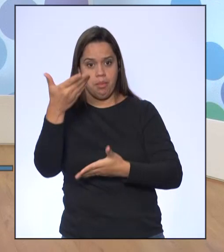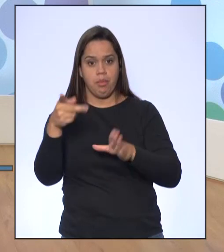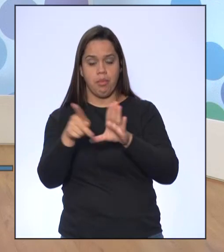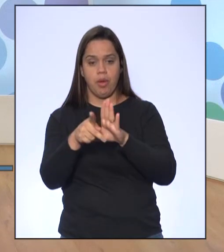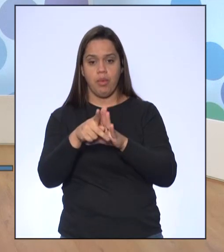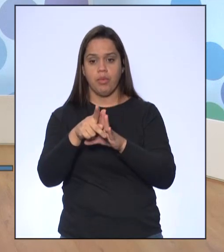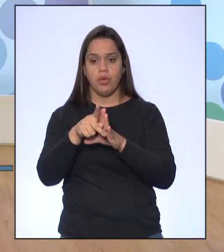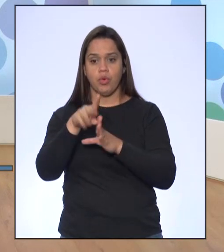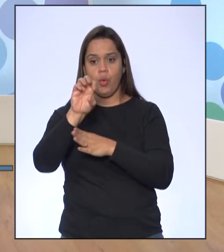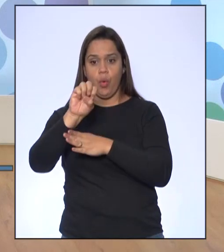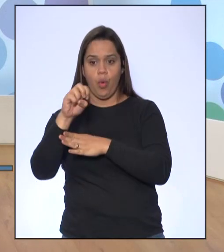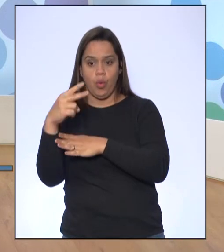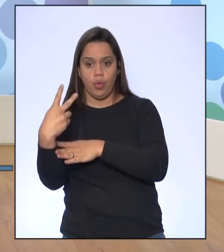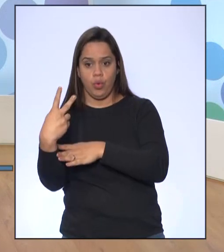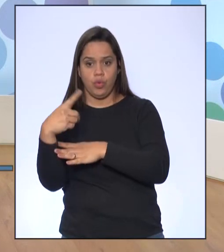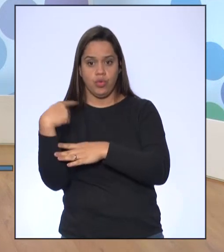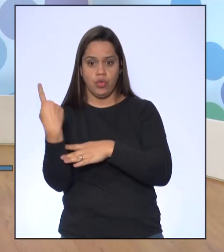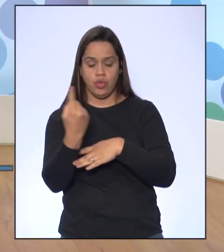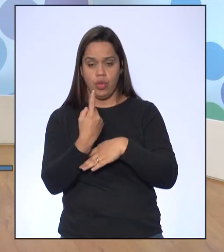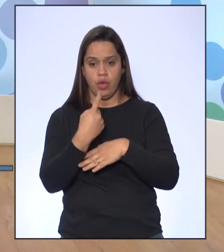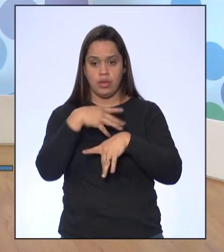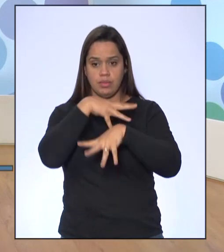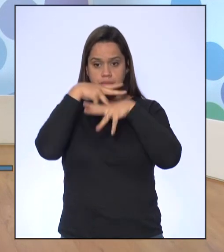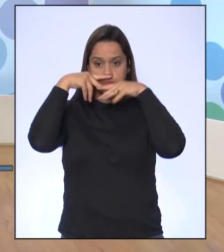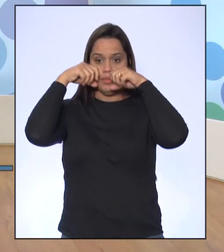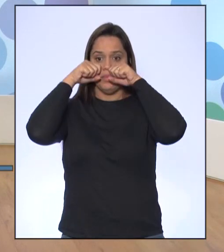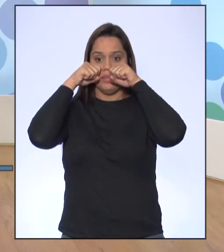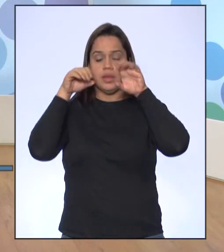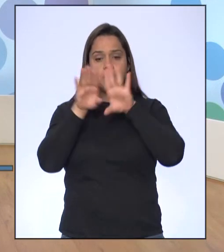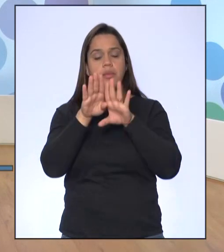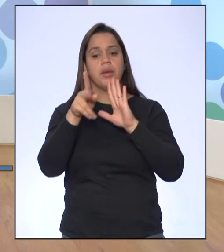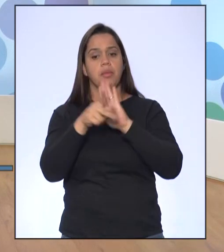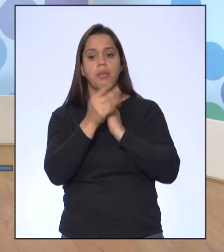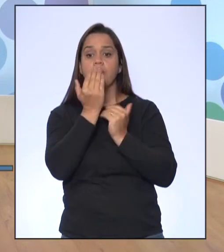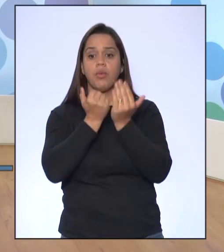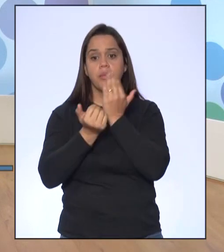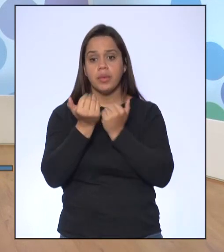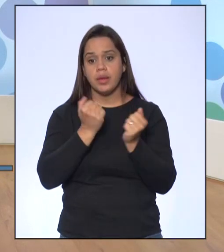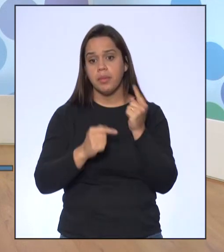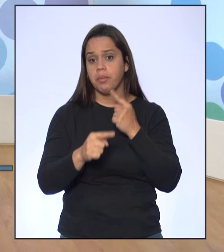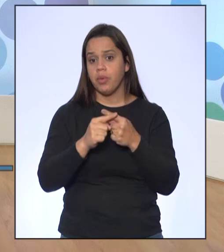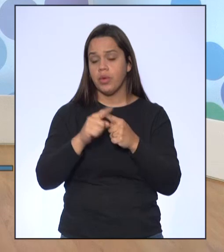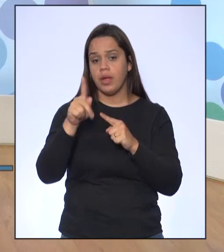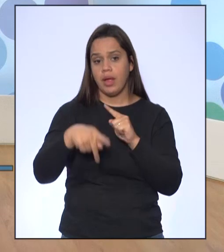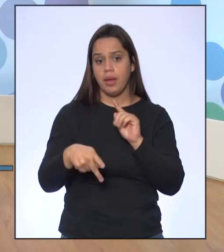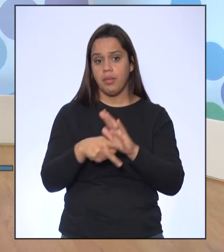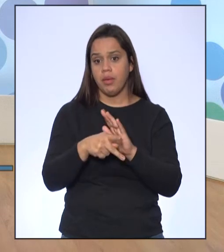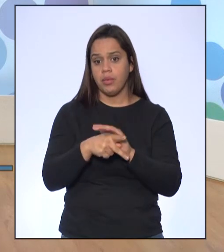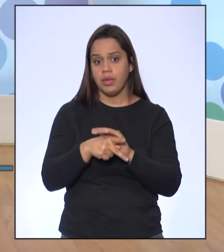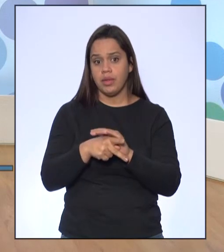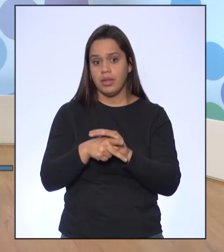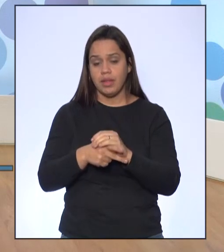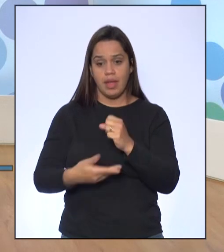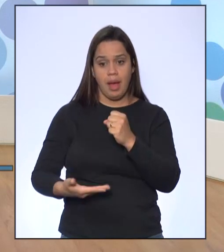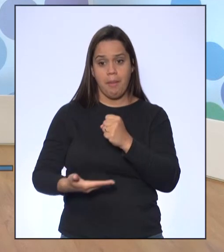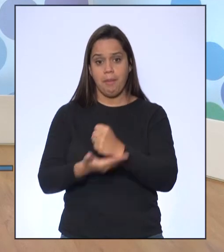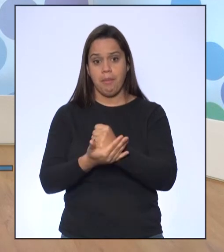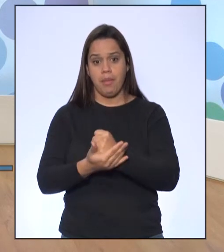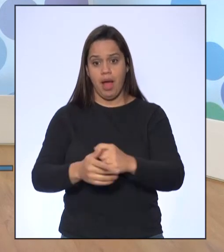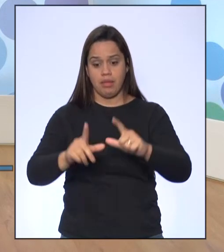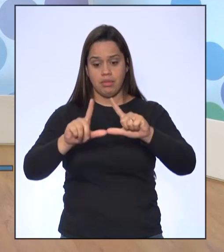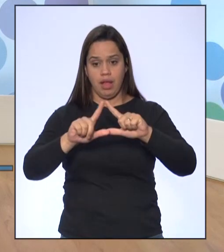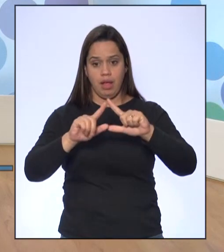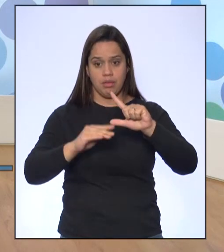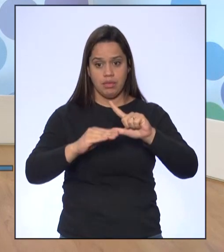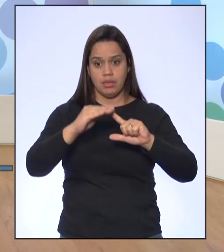nós respiramos também, né? E o próprio alimento, porque é a base, não é, da cadeia alimentar, A base né? da cadeia alimentar. A